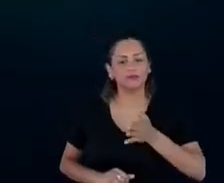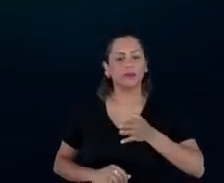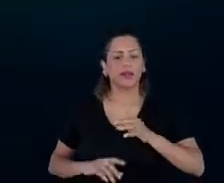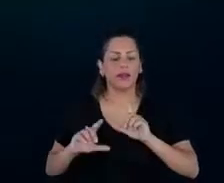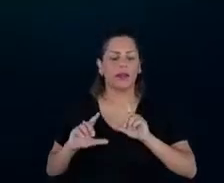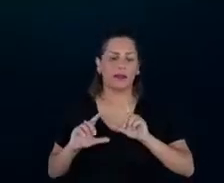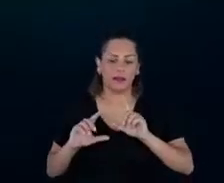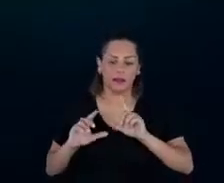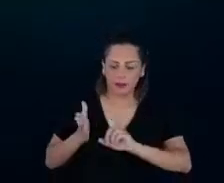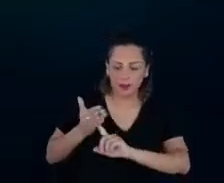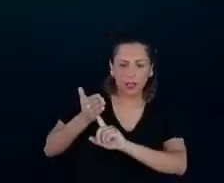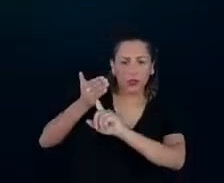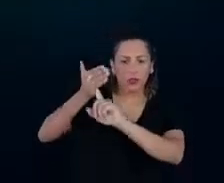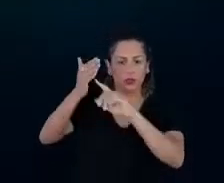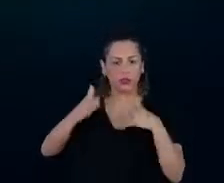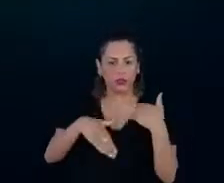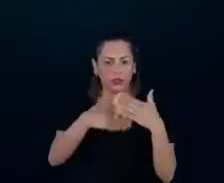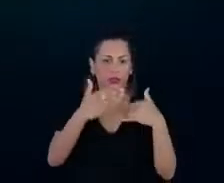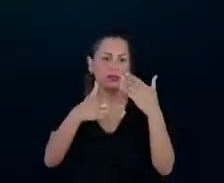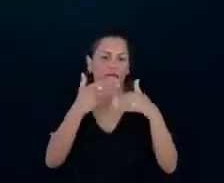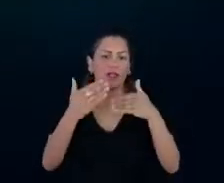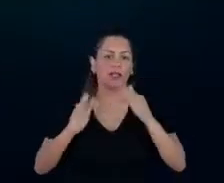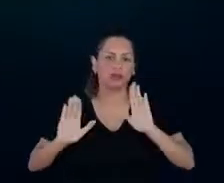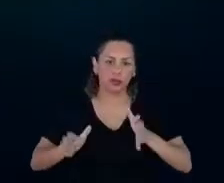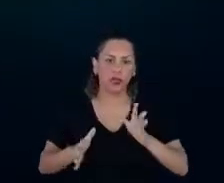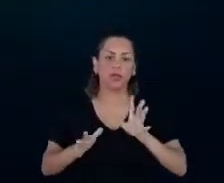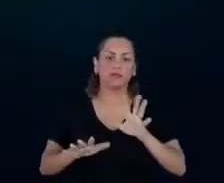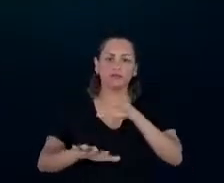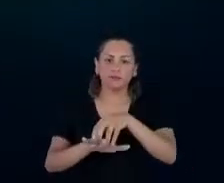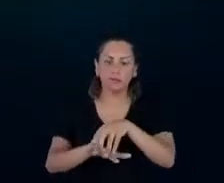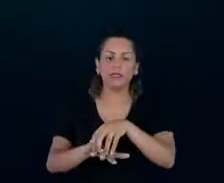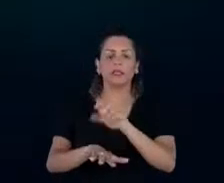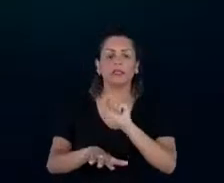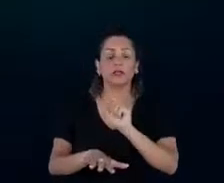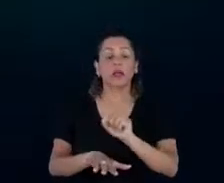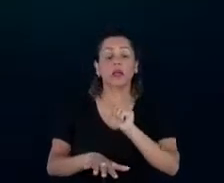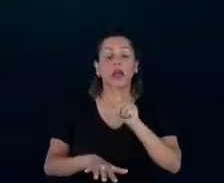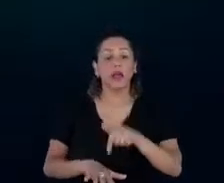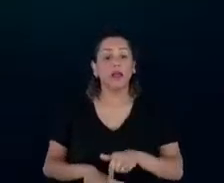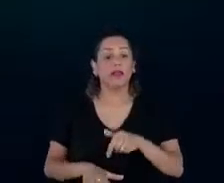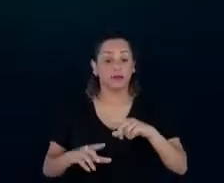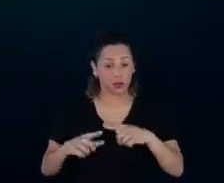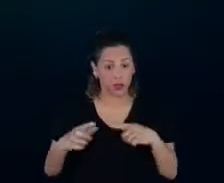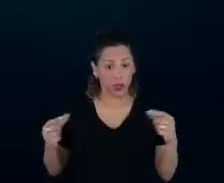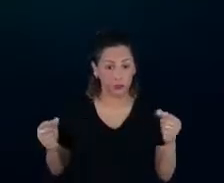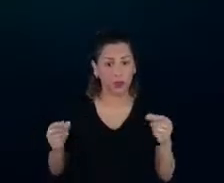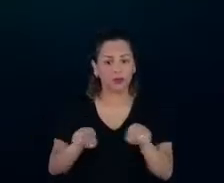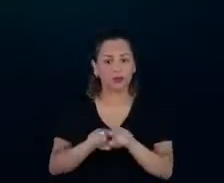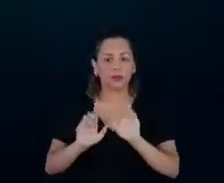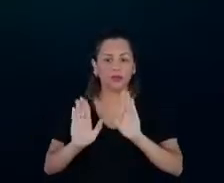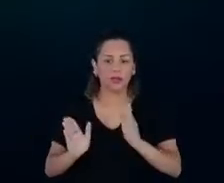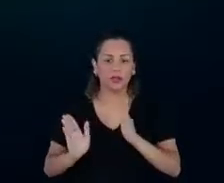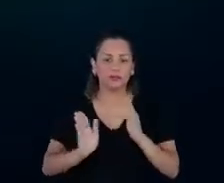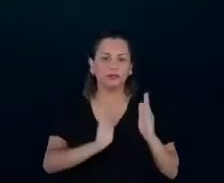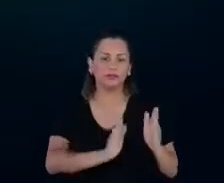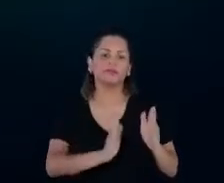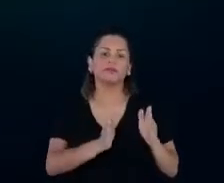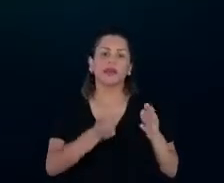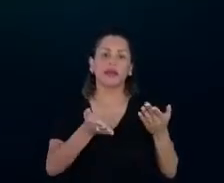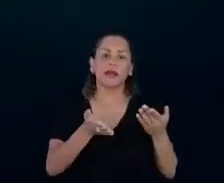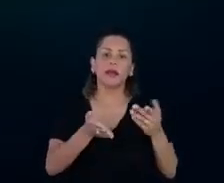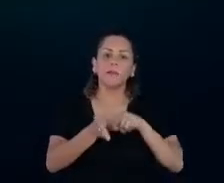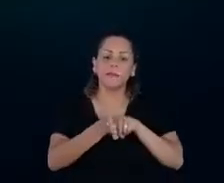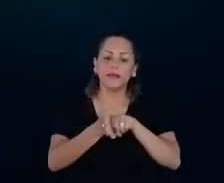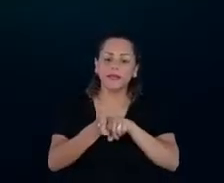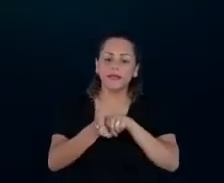nossa matriz, né? Então, no Japão, e uma parte da pesquisa é feita aqui pelo expertise do Brasil